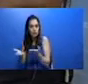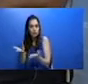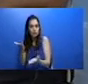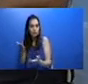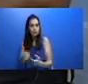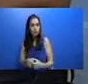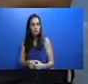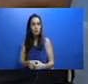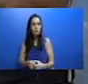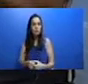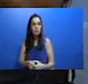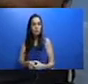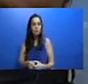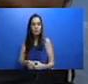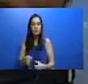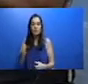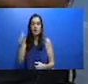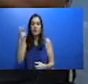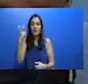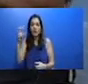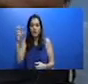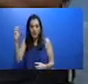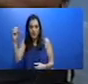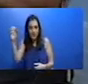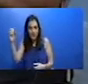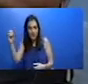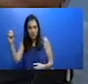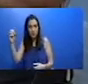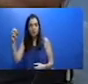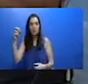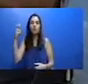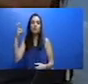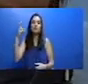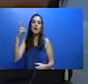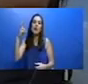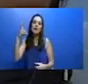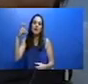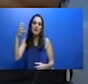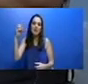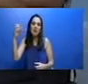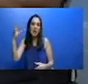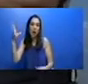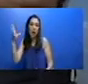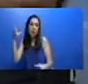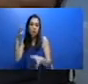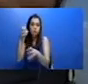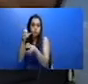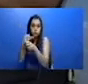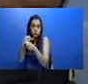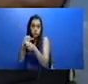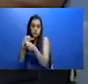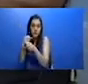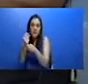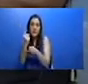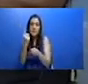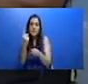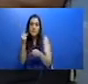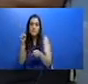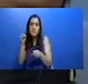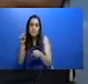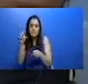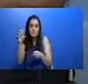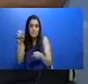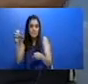mais 500, 1.000. 1.000 dá 1 quilo. Mais 500, 1.500, 1,5 kg. Mais